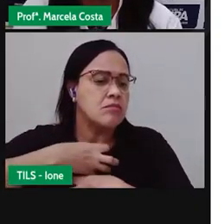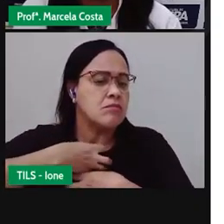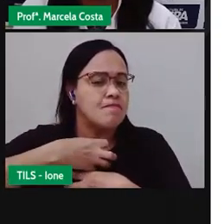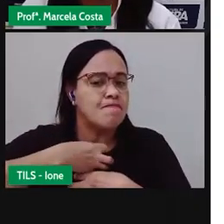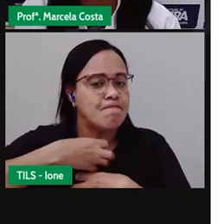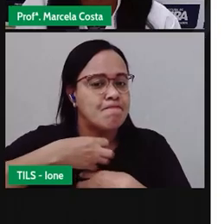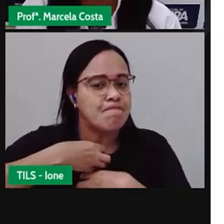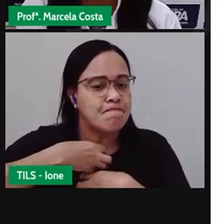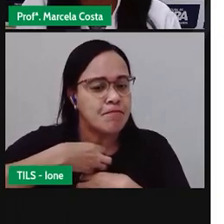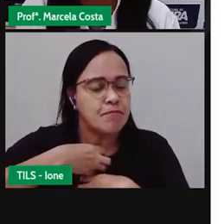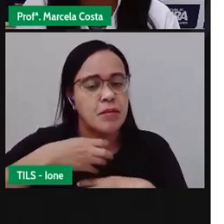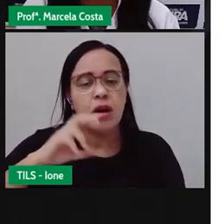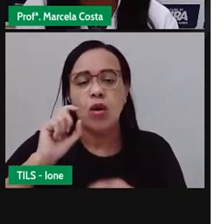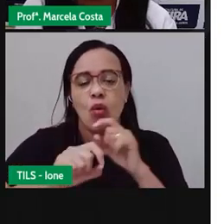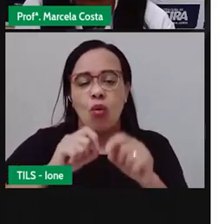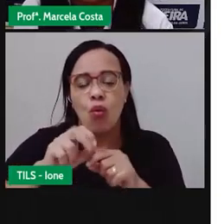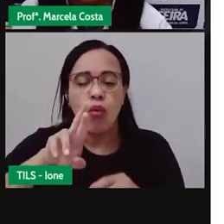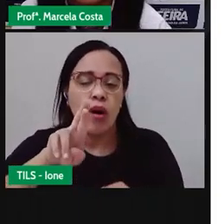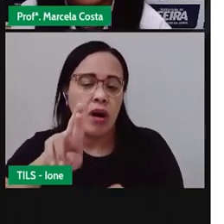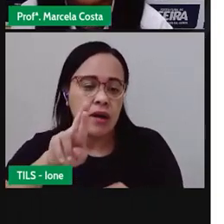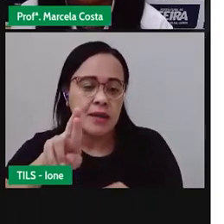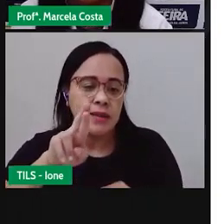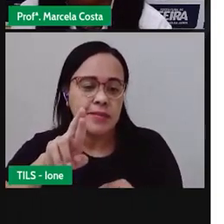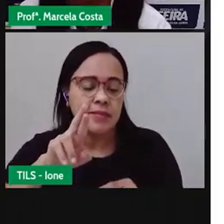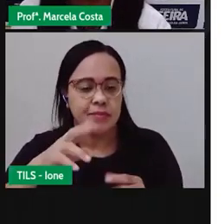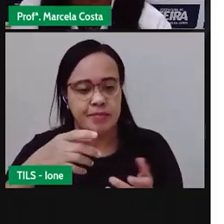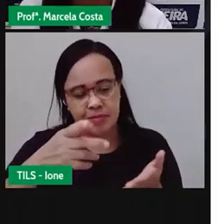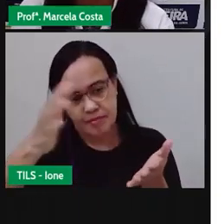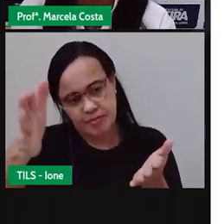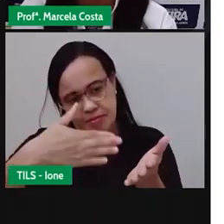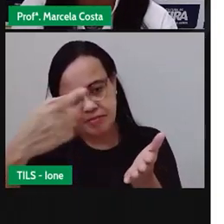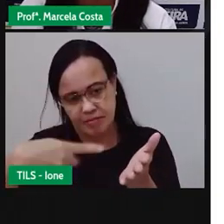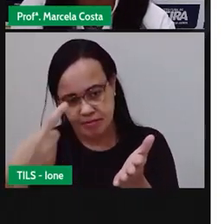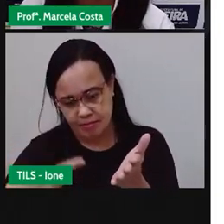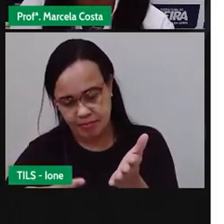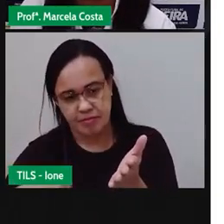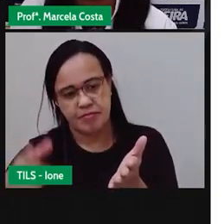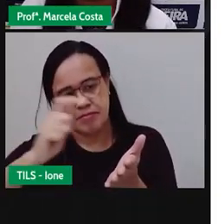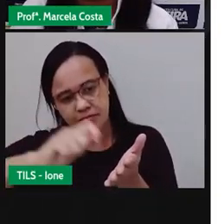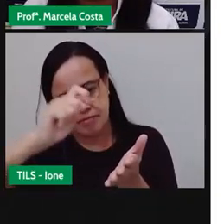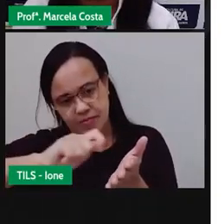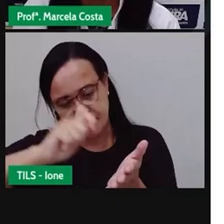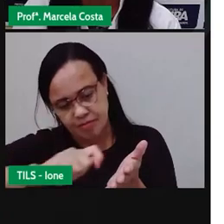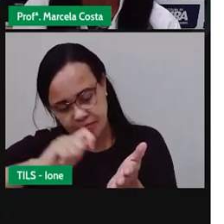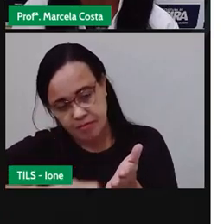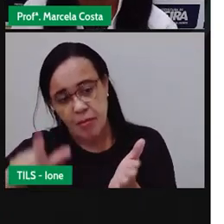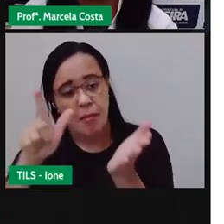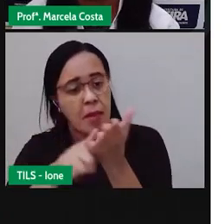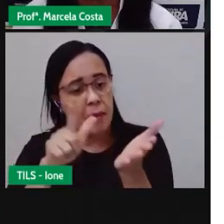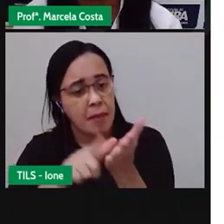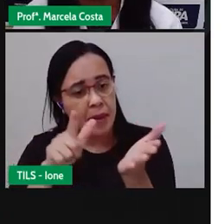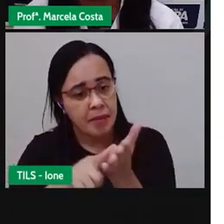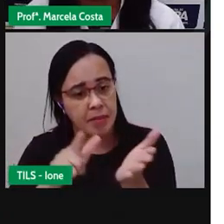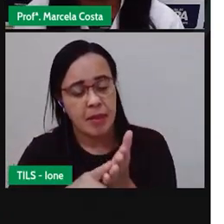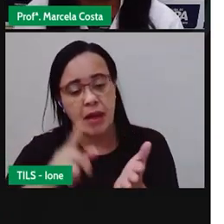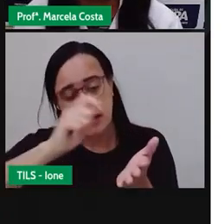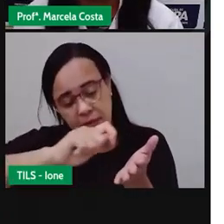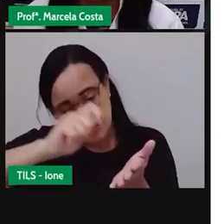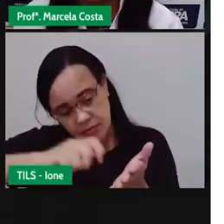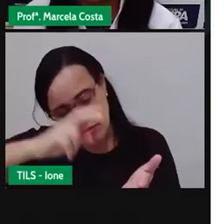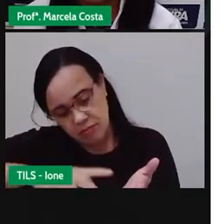nessas palavras. A gente vai escrever no caderno. Então, abra aí seu caderno, separe uma folha para escrever